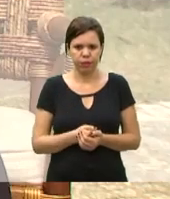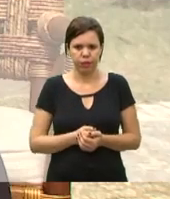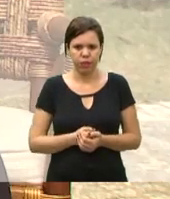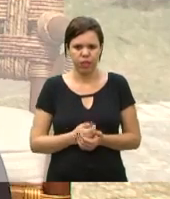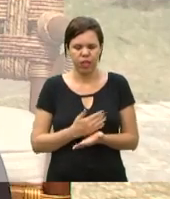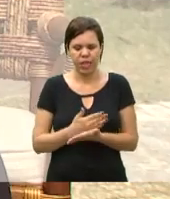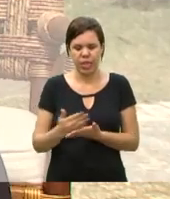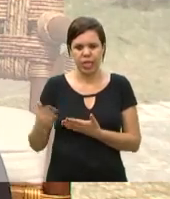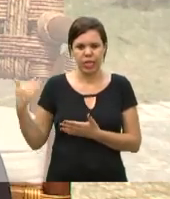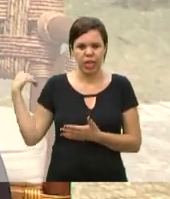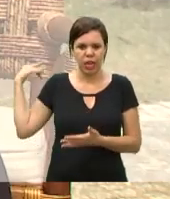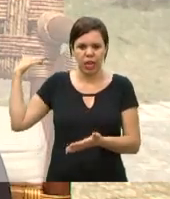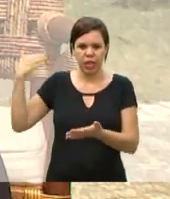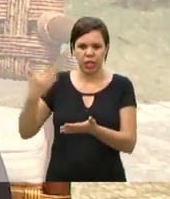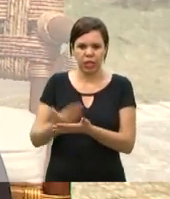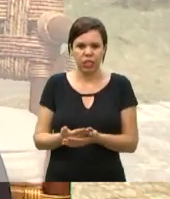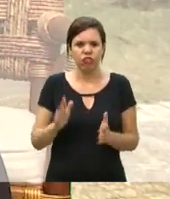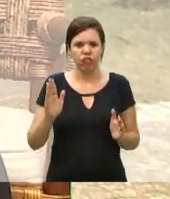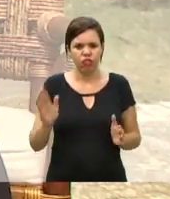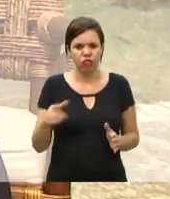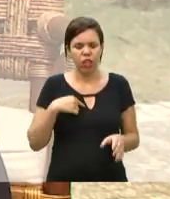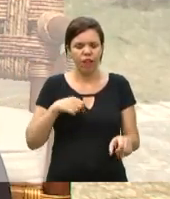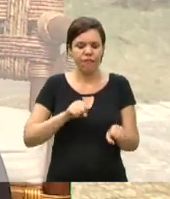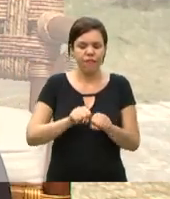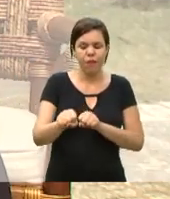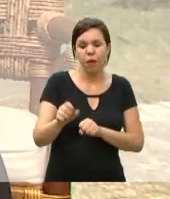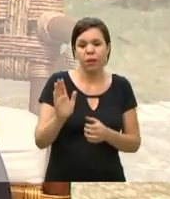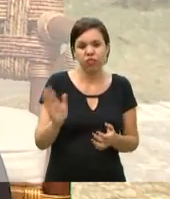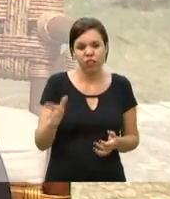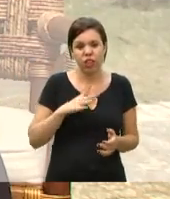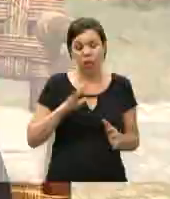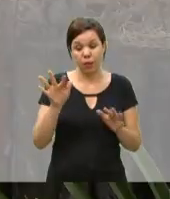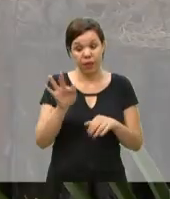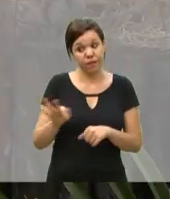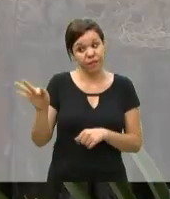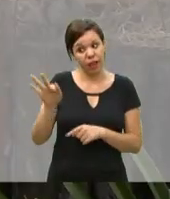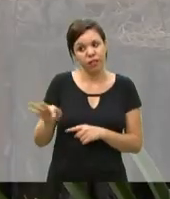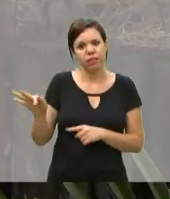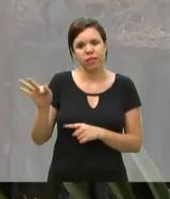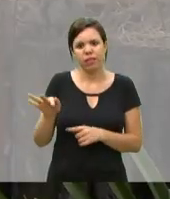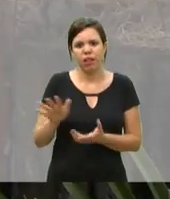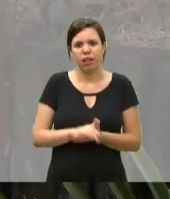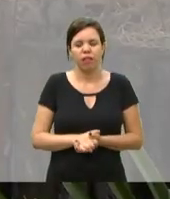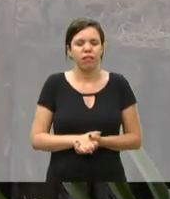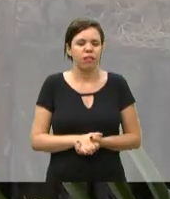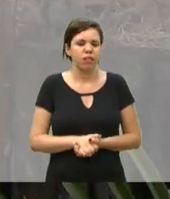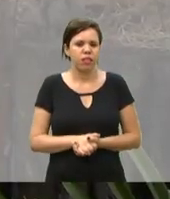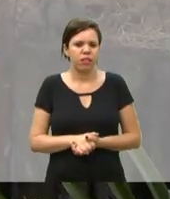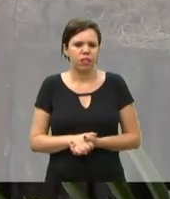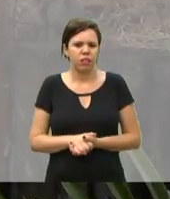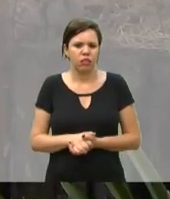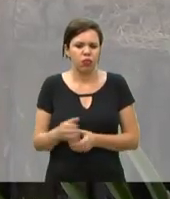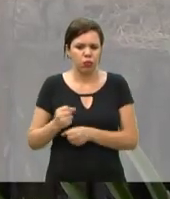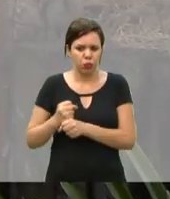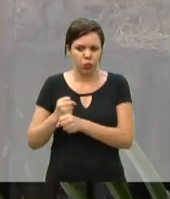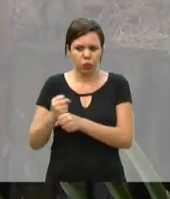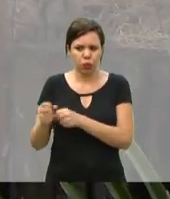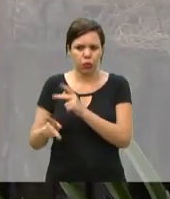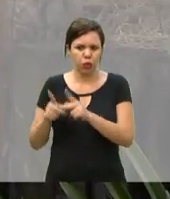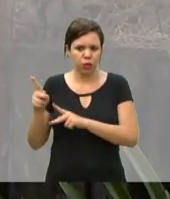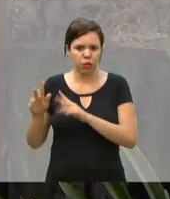iniciaram lá atrás. E que já são formados, tem uma faculdade. E falando assim, gerações passaram por aqui.